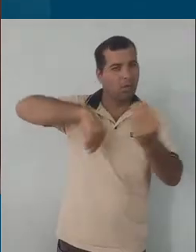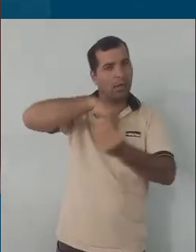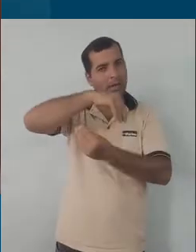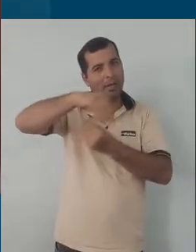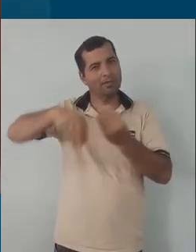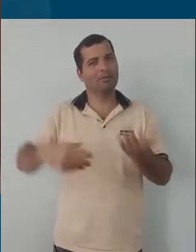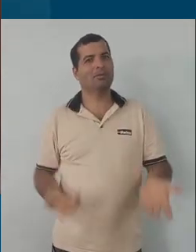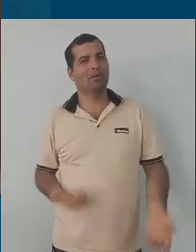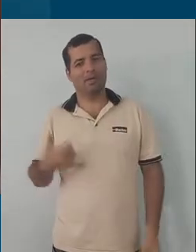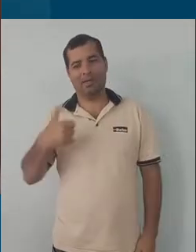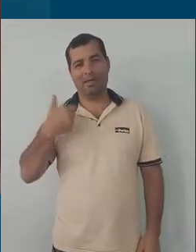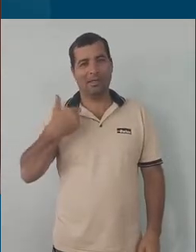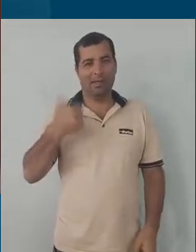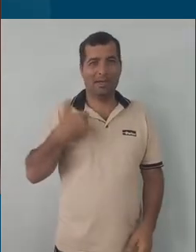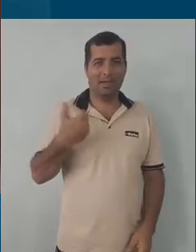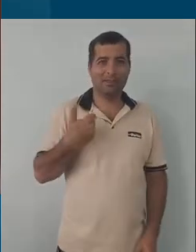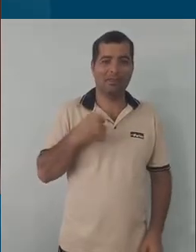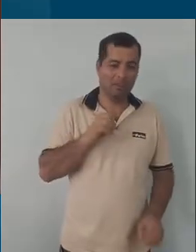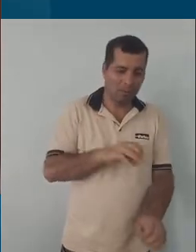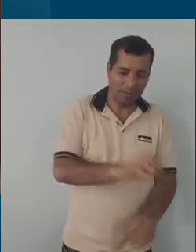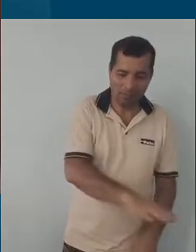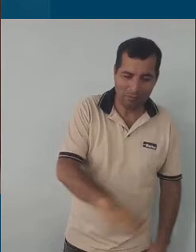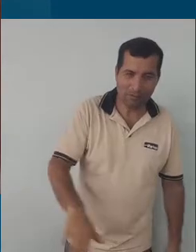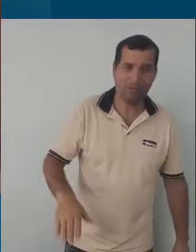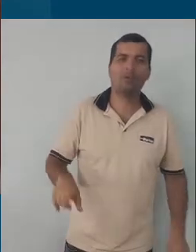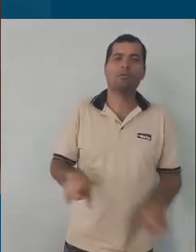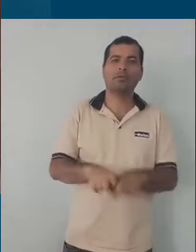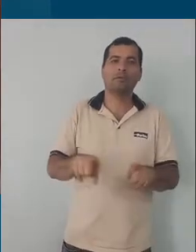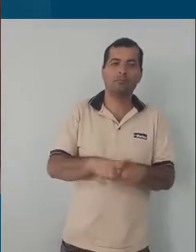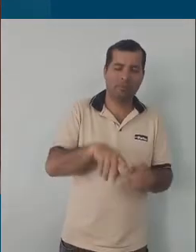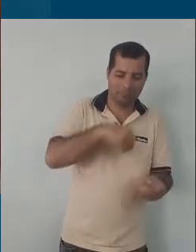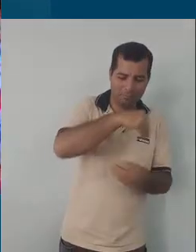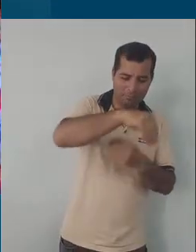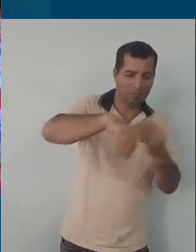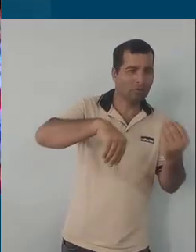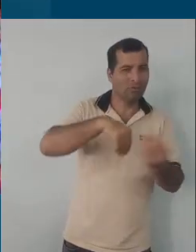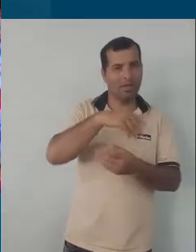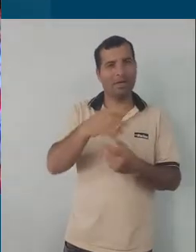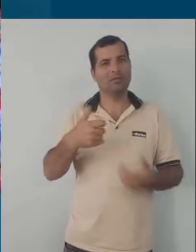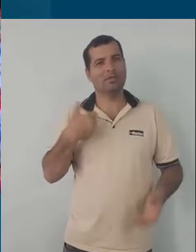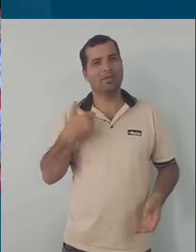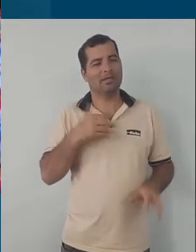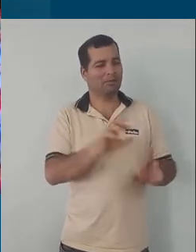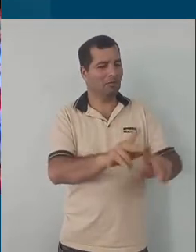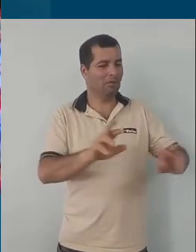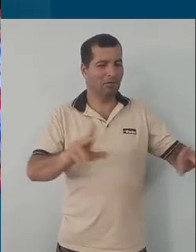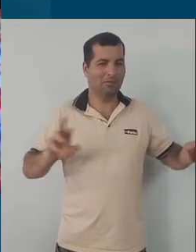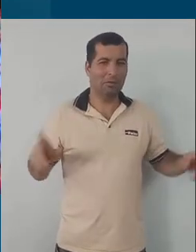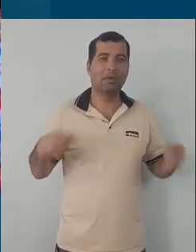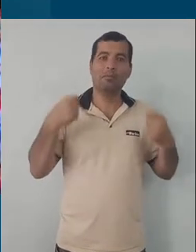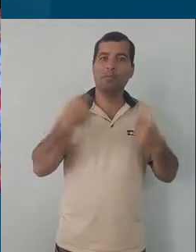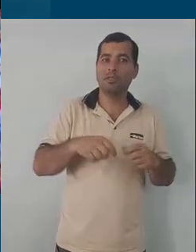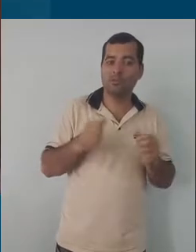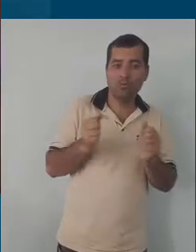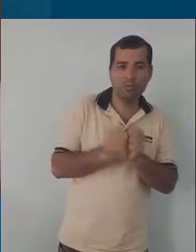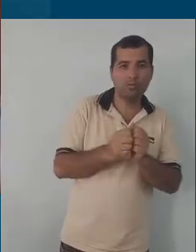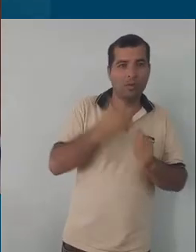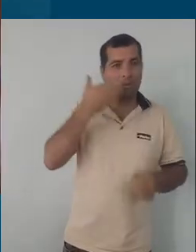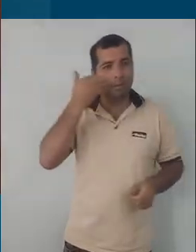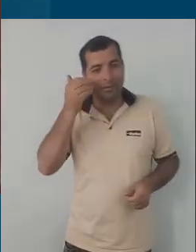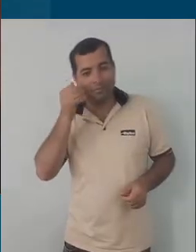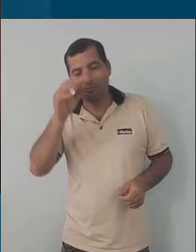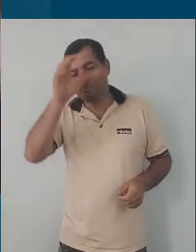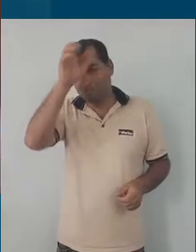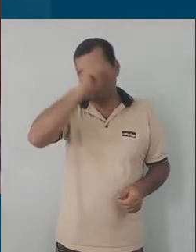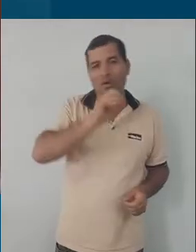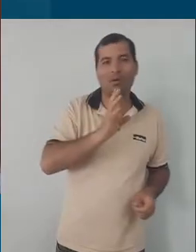idades, na educação infantil, as turmas precisam ser multietárias, porque as crianças precisam conviver com criança de mais